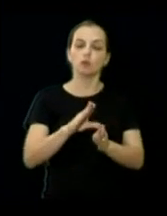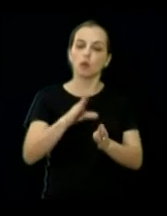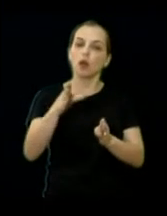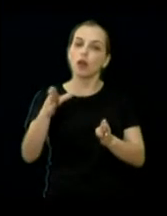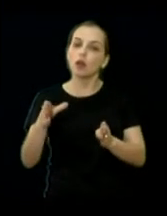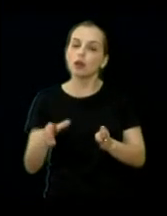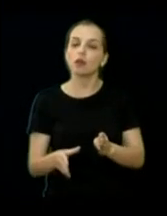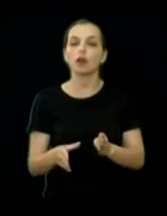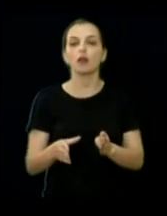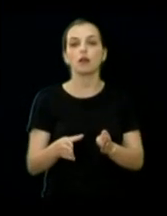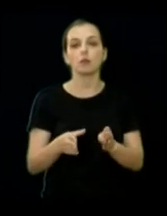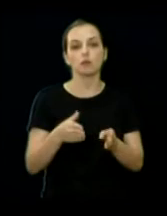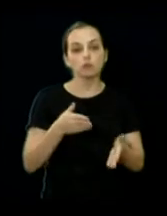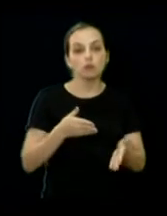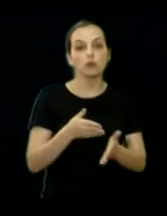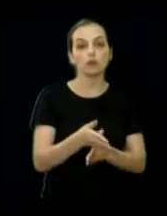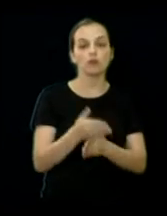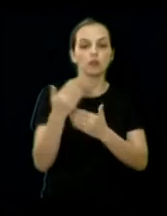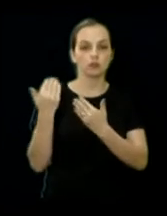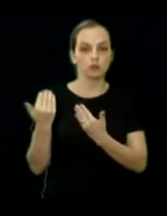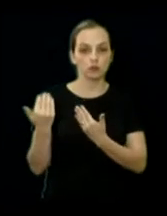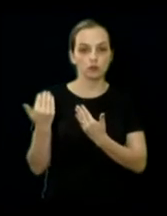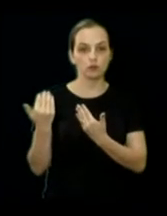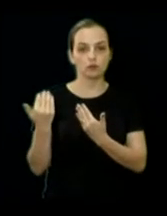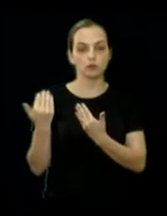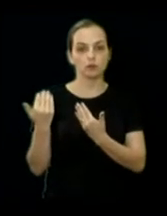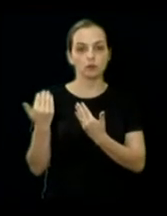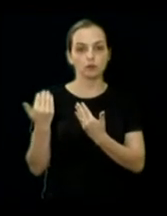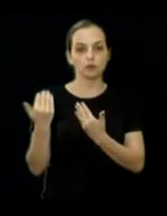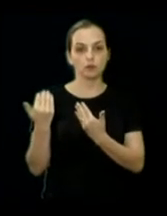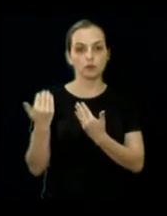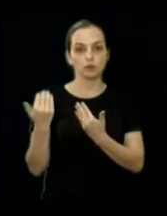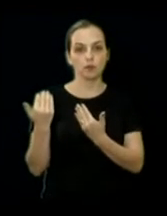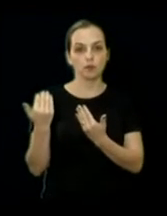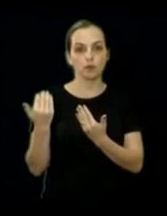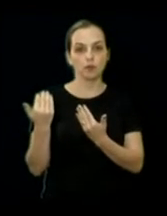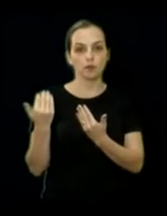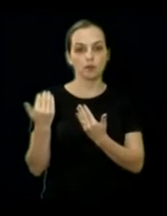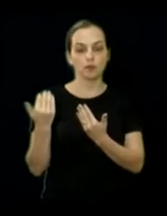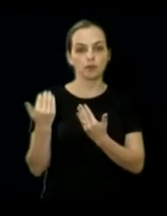nome de todos os vereadores, nós estivemos lá. E a próxima foto, por favor.